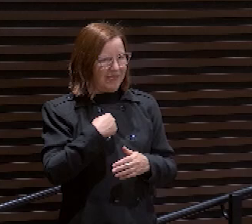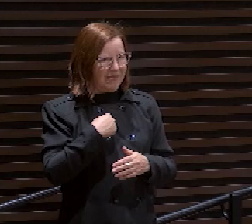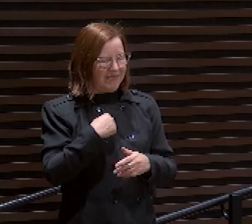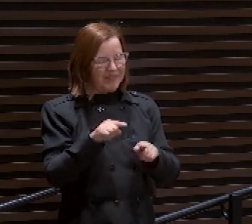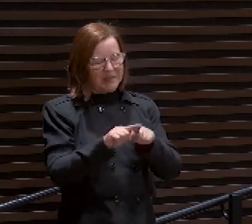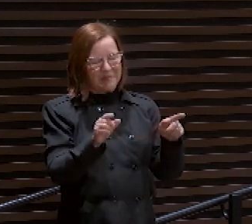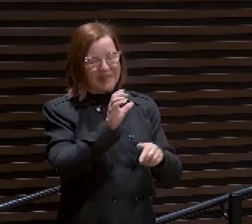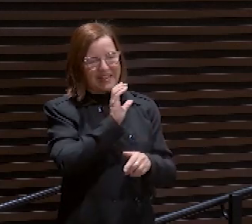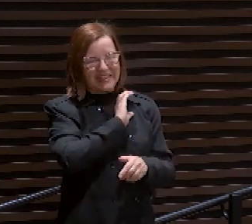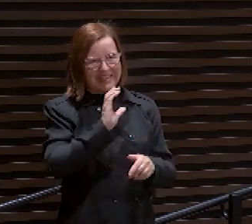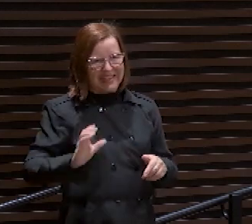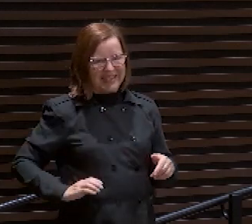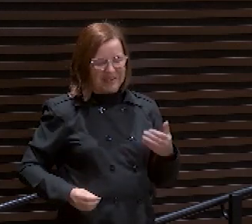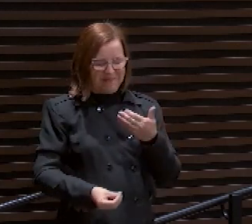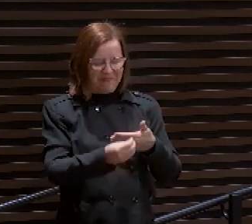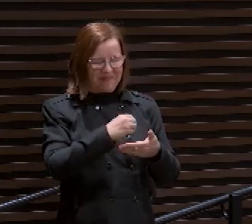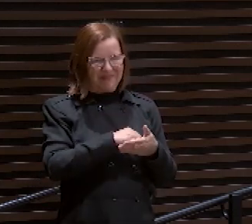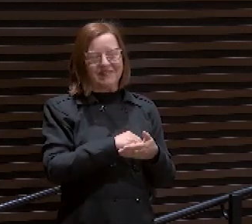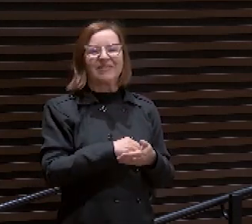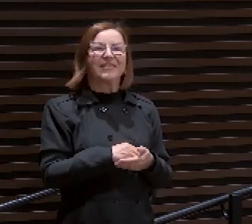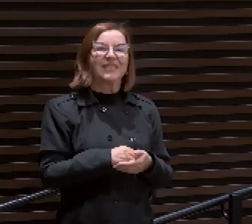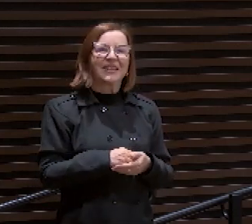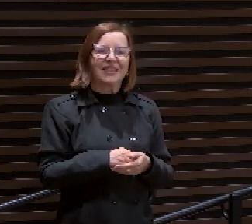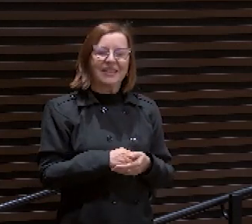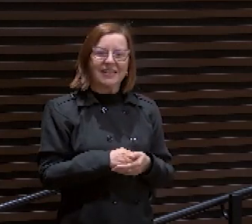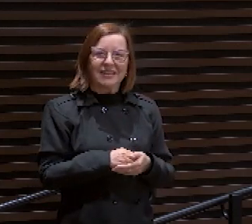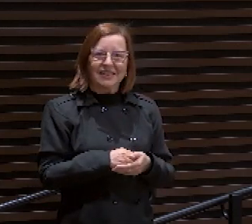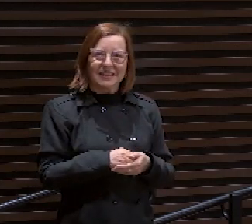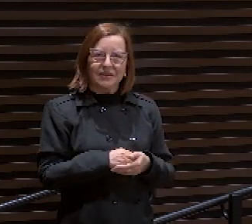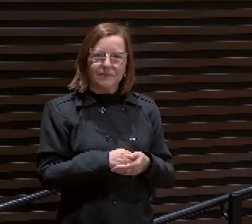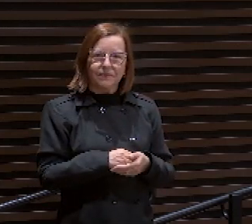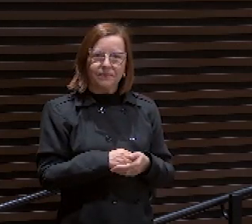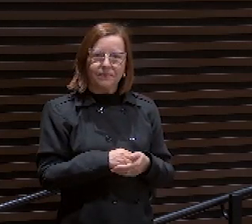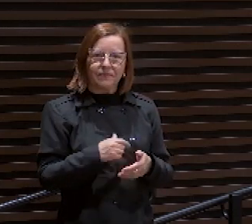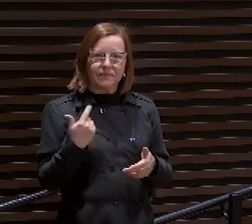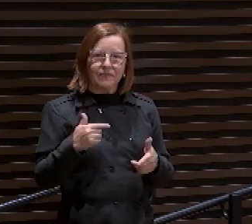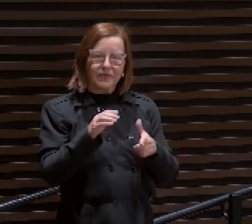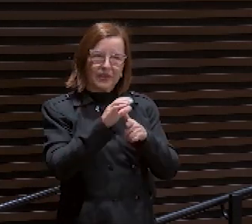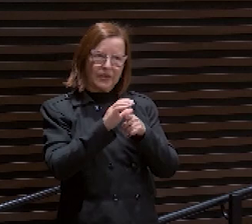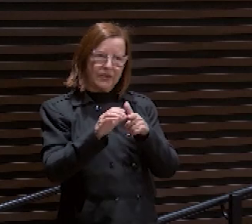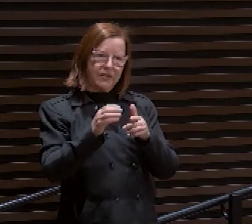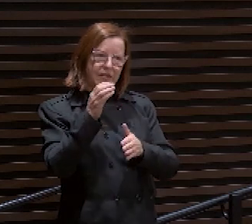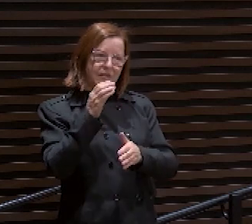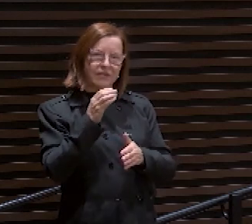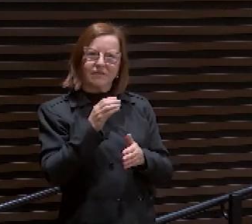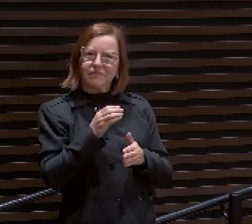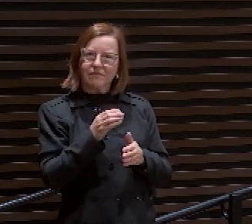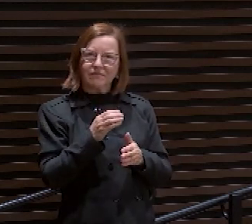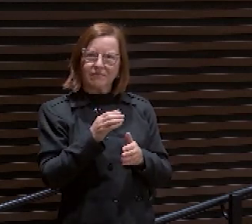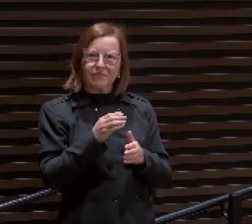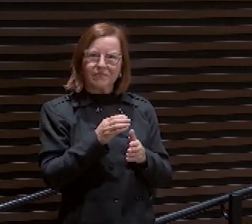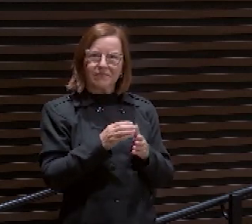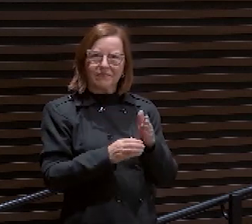aos Coríntios, capítulo 5, versículo 14 e 15.